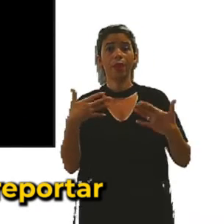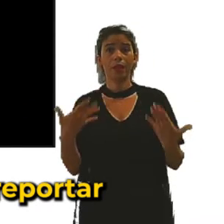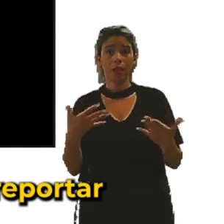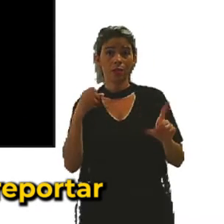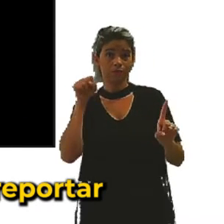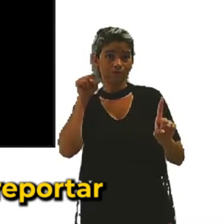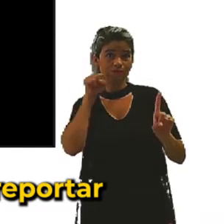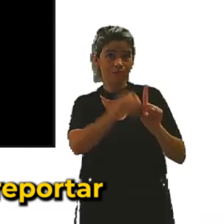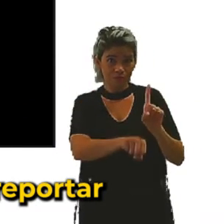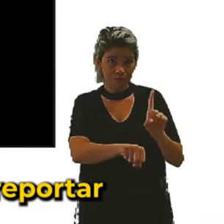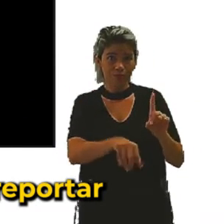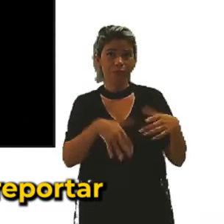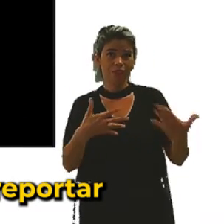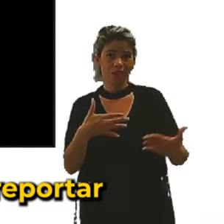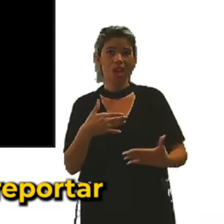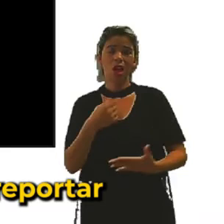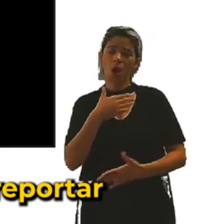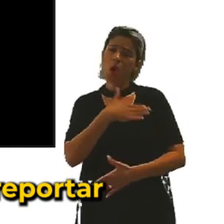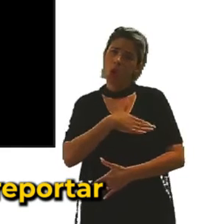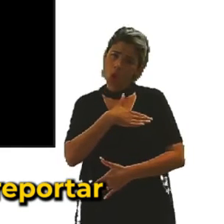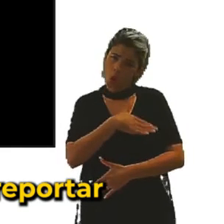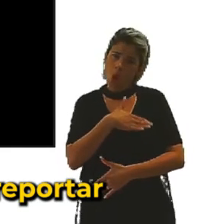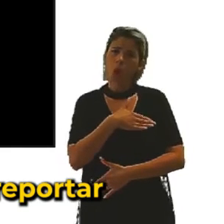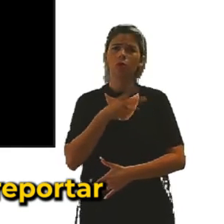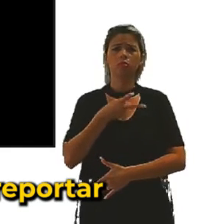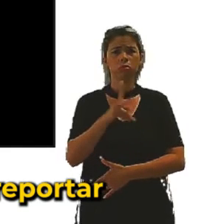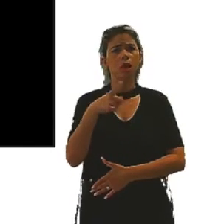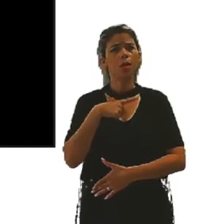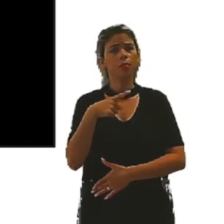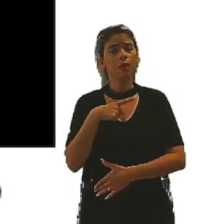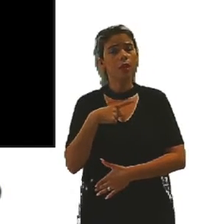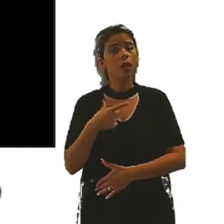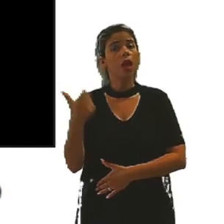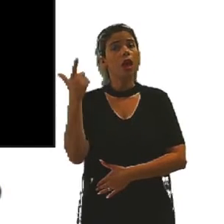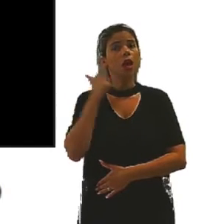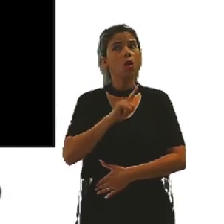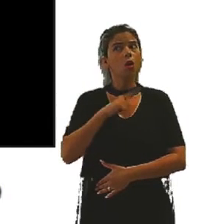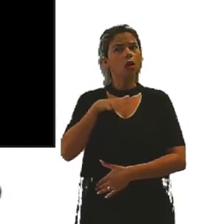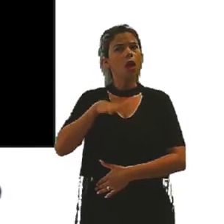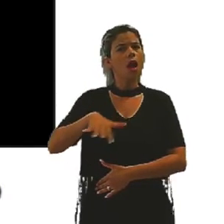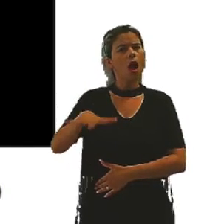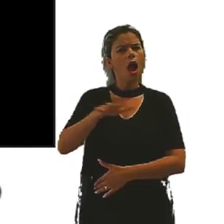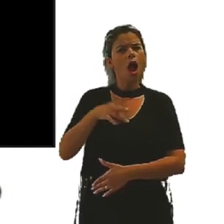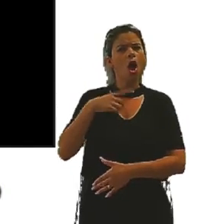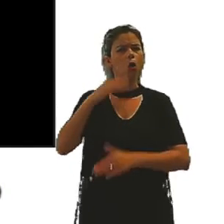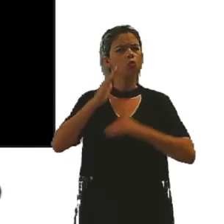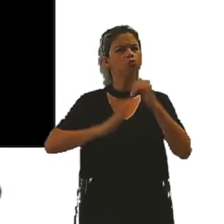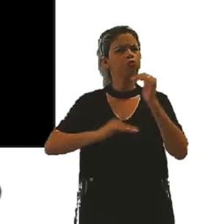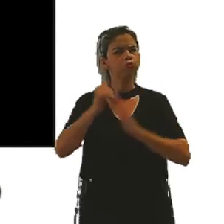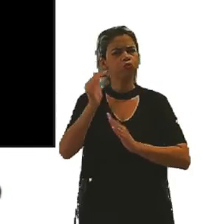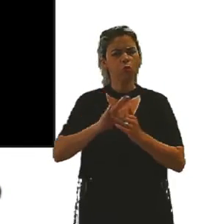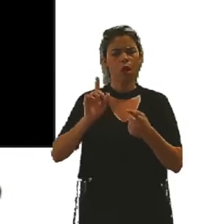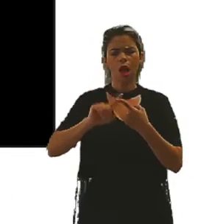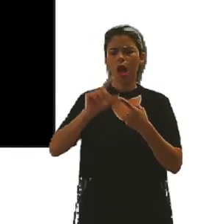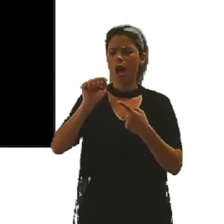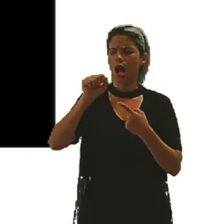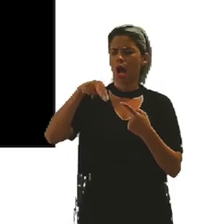Eu me lembro e gosto sempre de me reportar a uma antropóloga, epistemóloga,